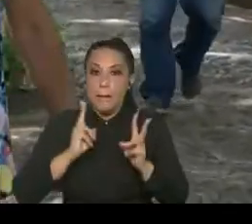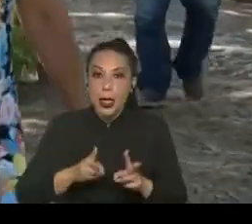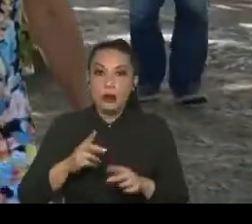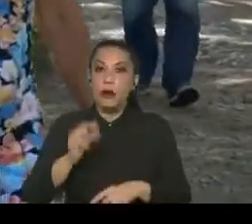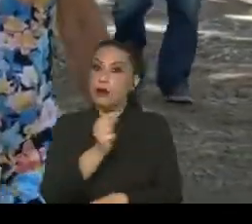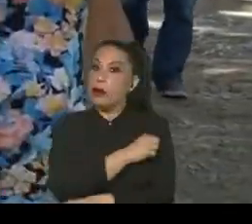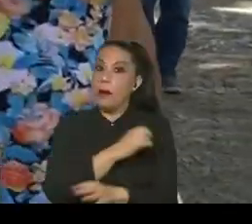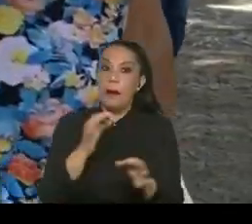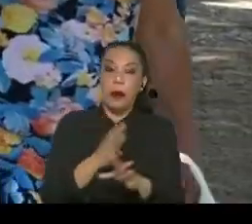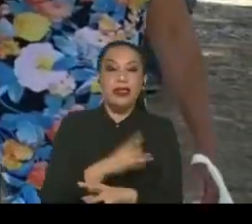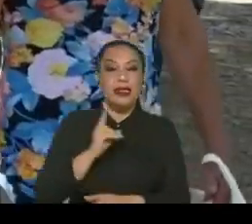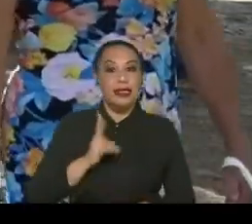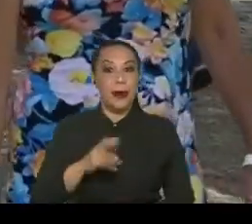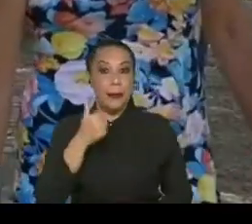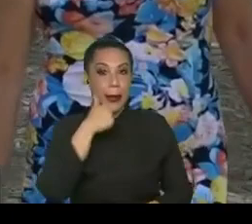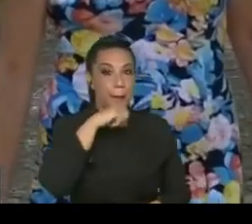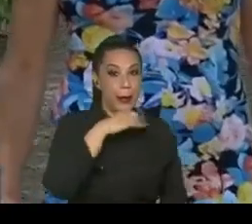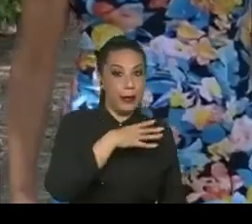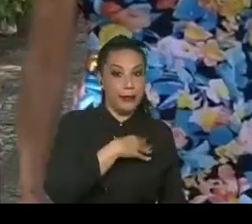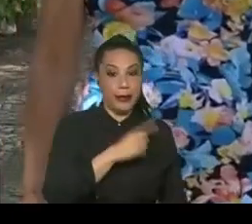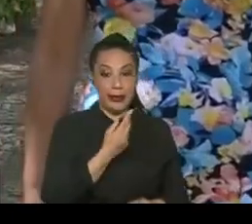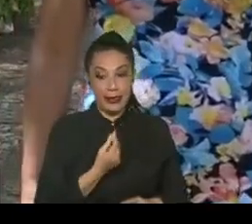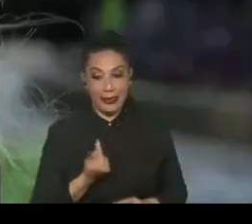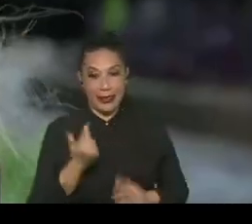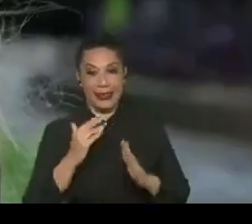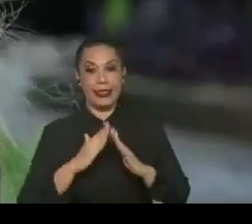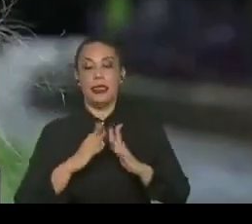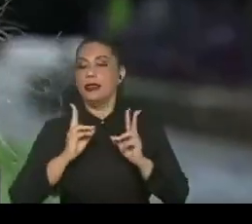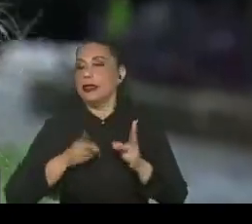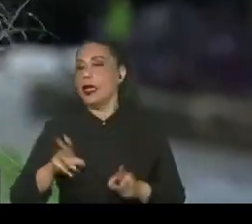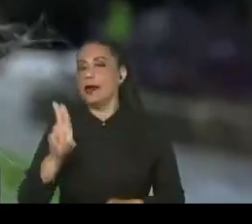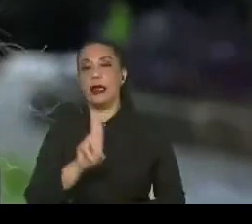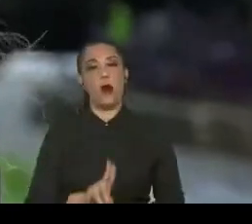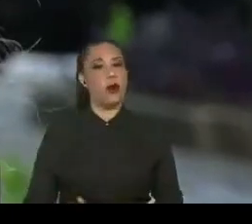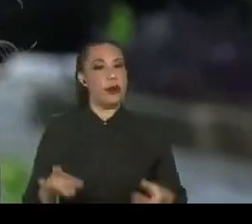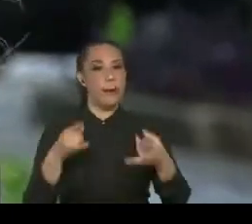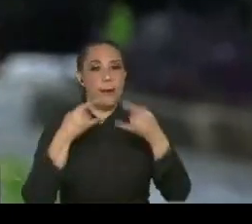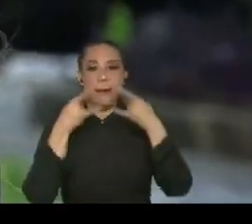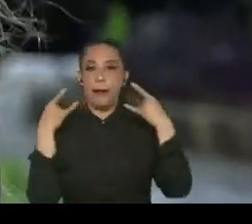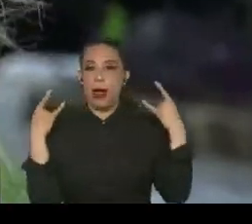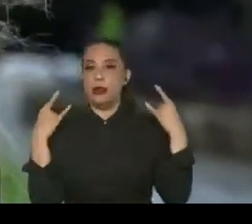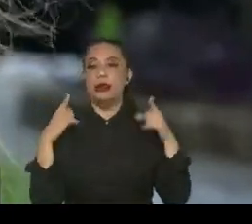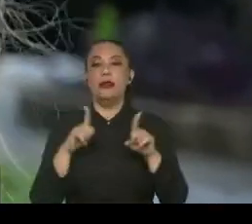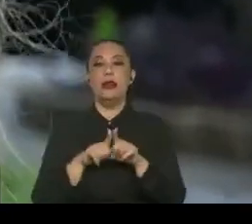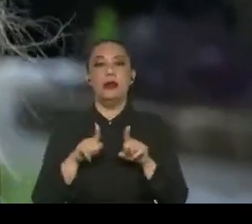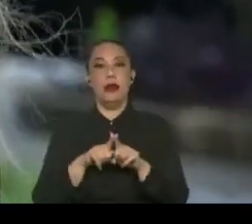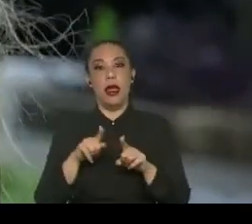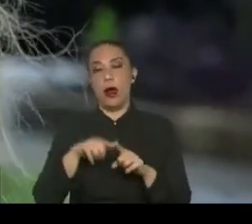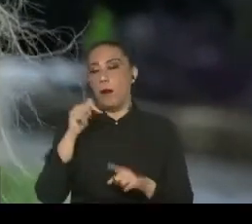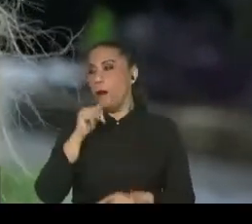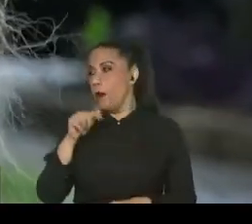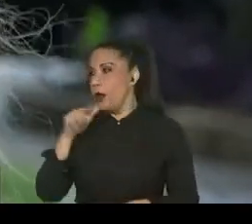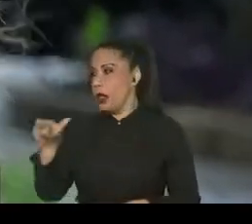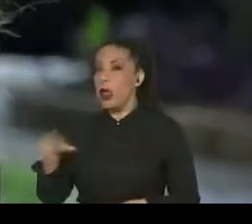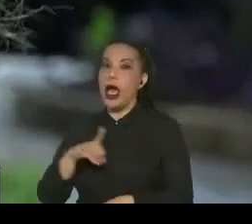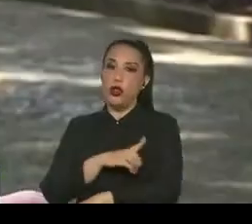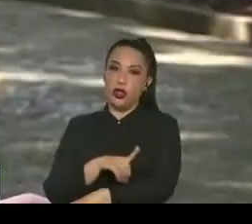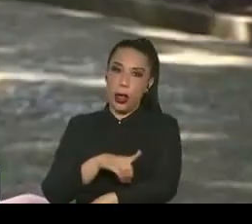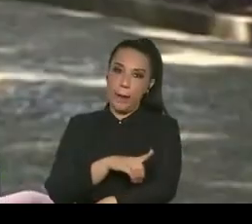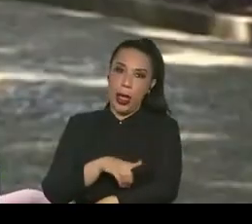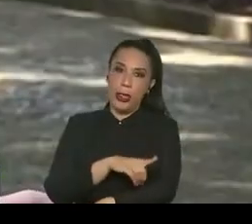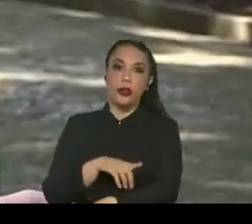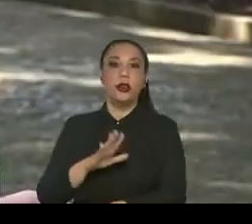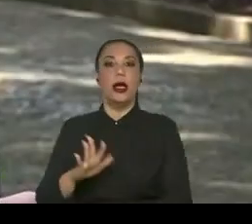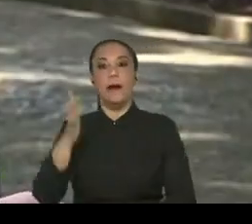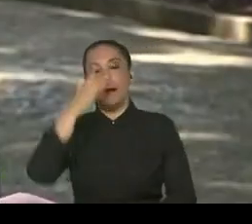vacinadas, toda vez que mãe e filha saem de casa, sempre usam as máscaras. Ainda mais que a dona Denilza é diabética. As pessoas